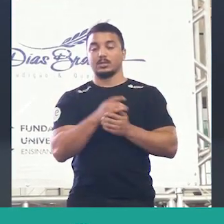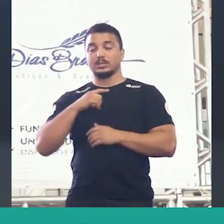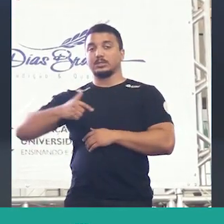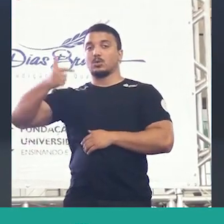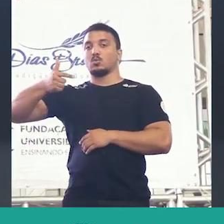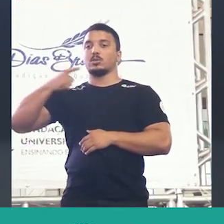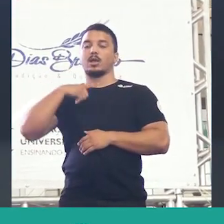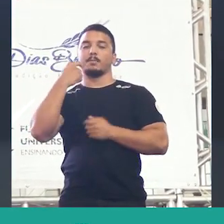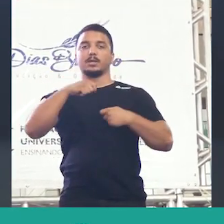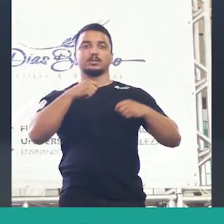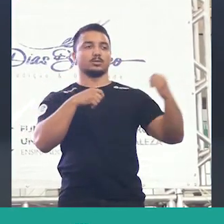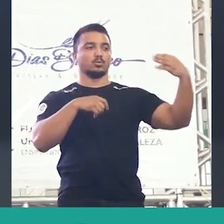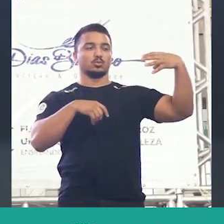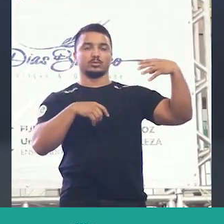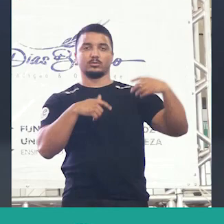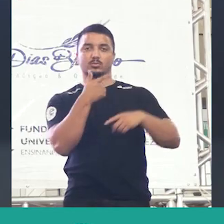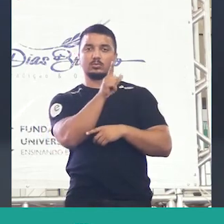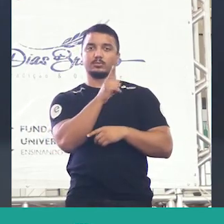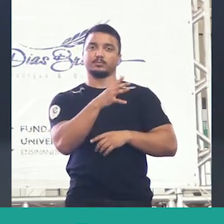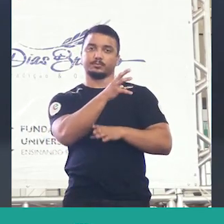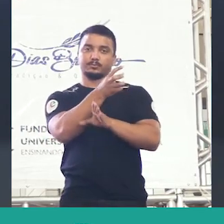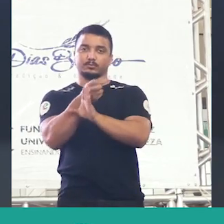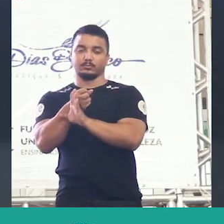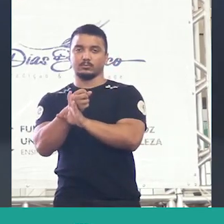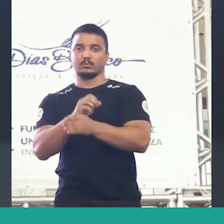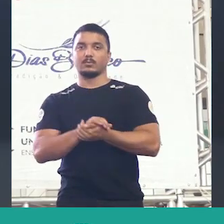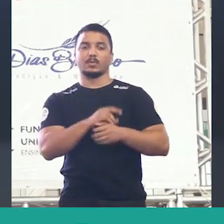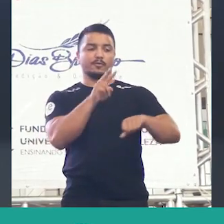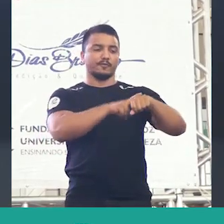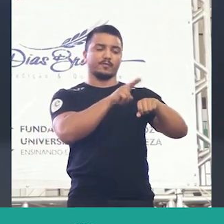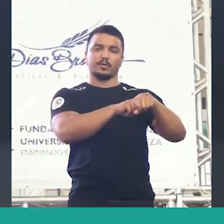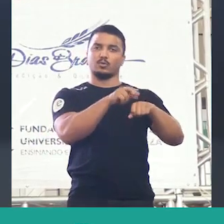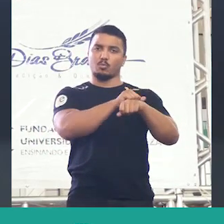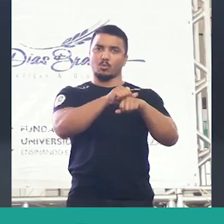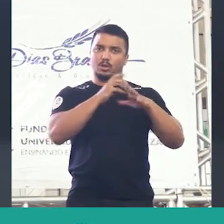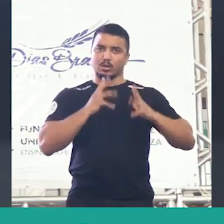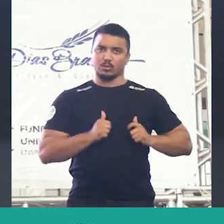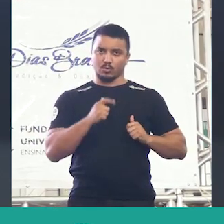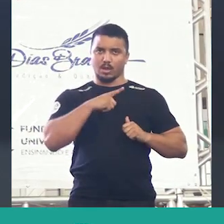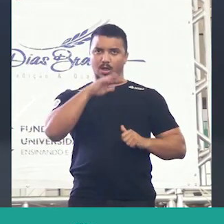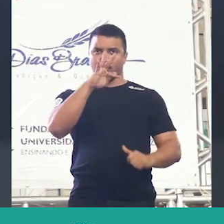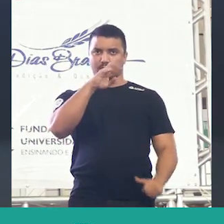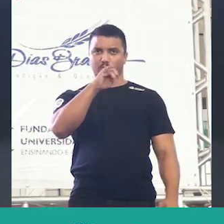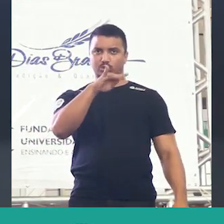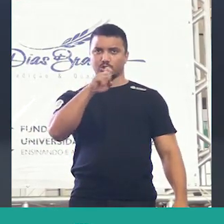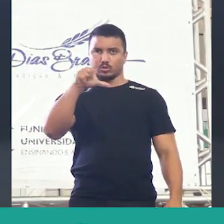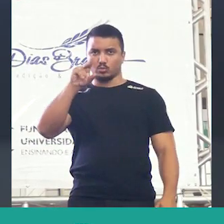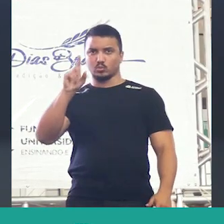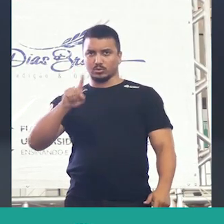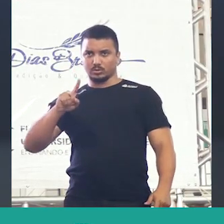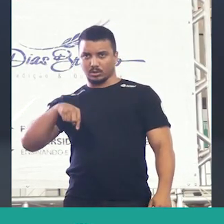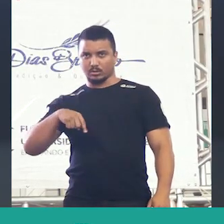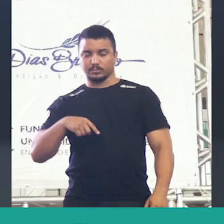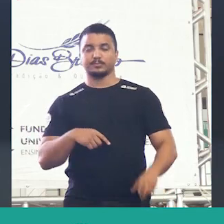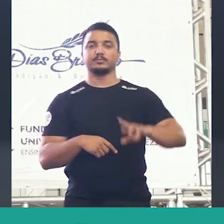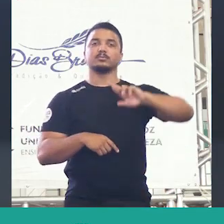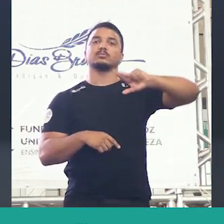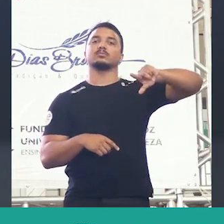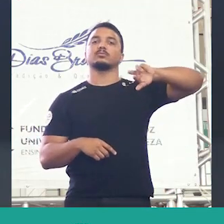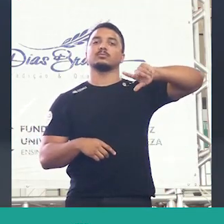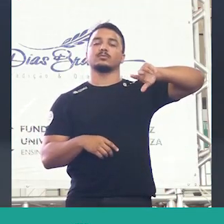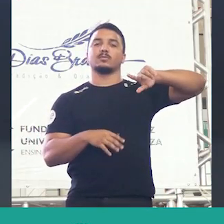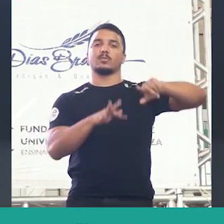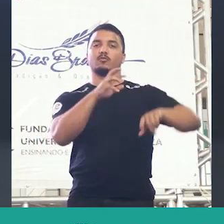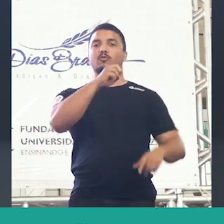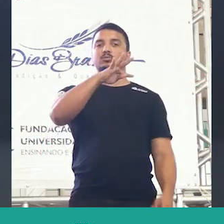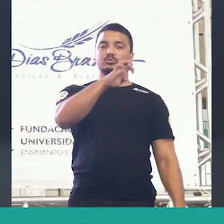aquela que o quê? Necessita de luz. É ou não é? O vidro polido é uma fonte de luz? Respondam. Não, não é